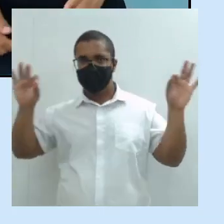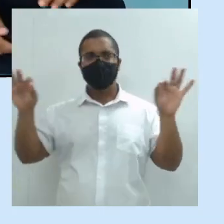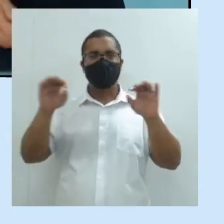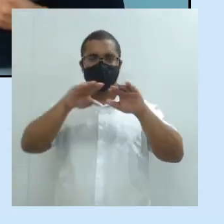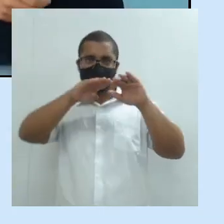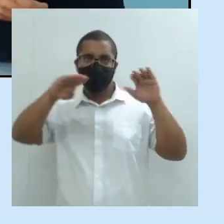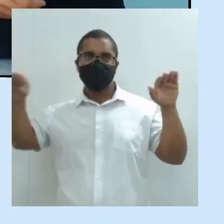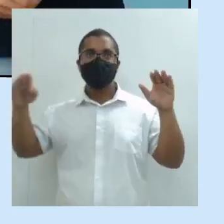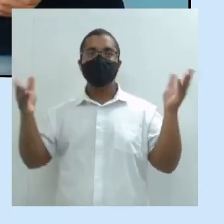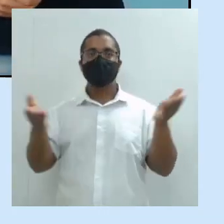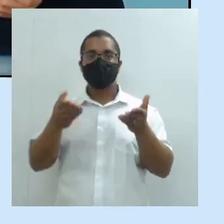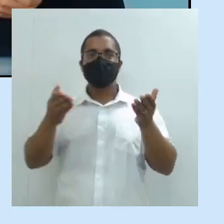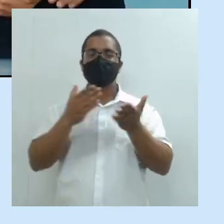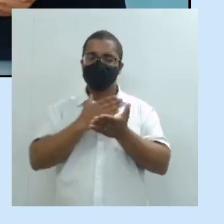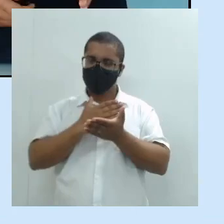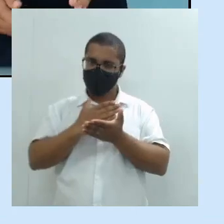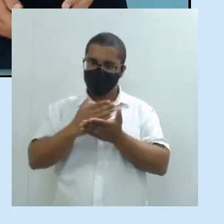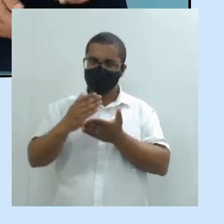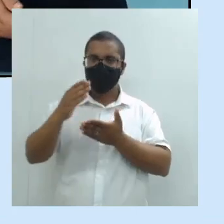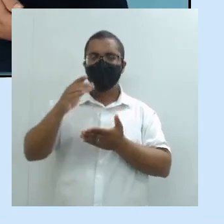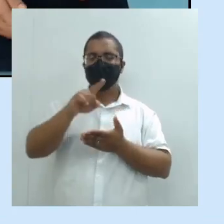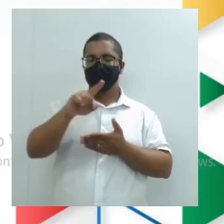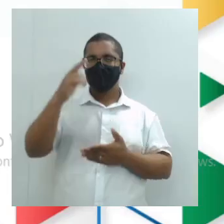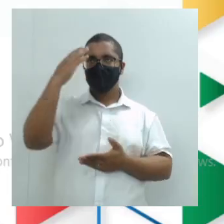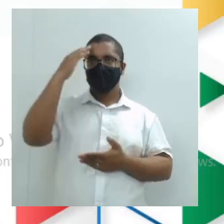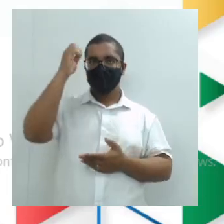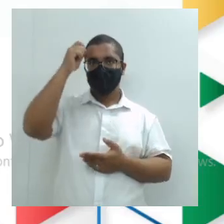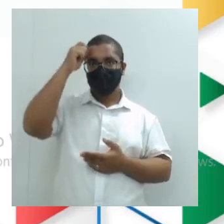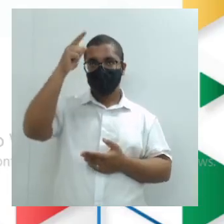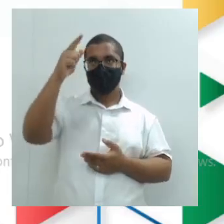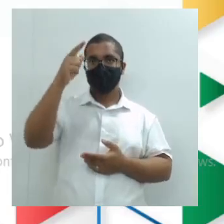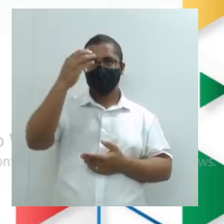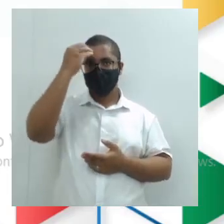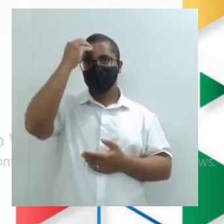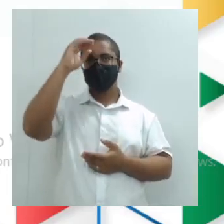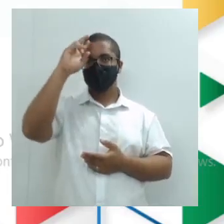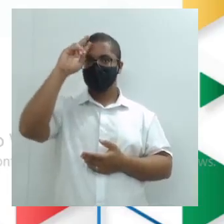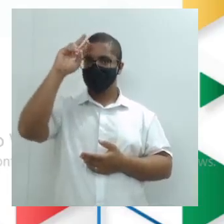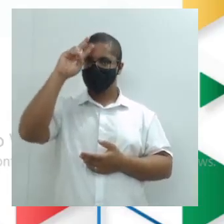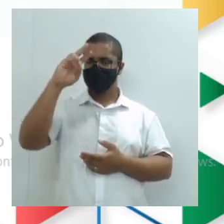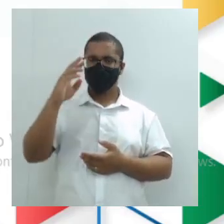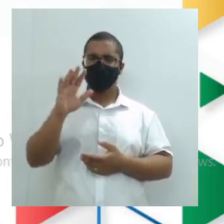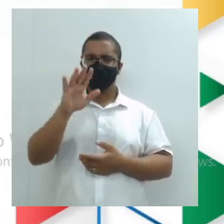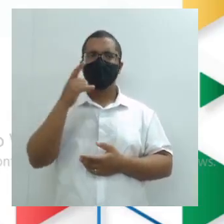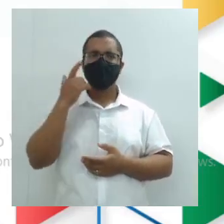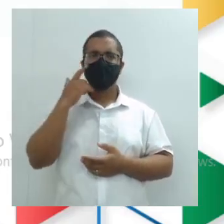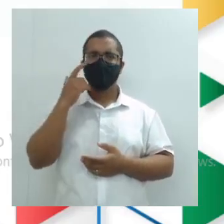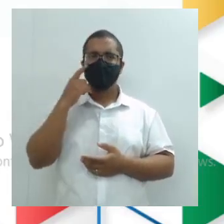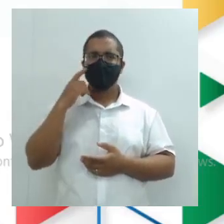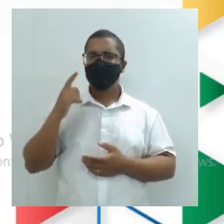numérica. Vamos partir agora para uma ideia muito interessante da história. Ó,